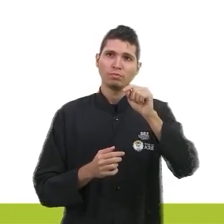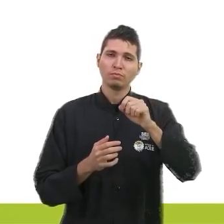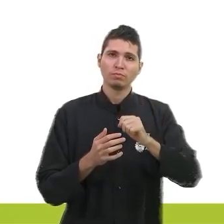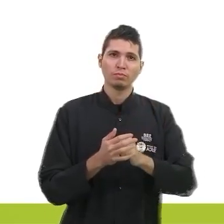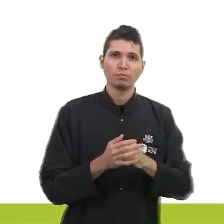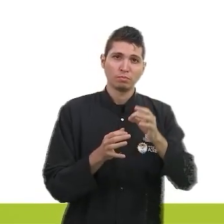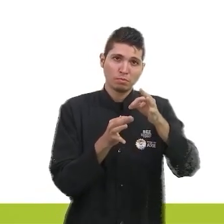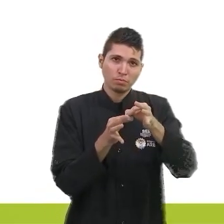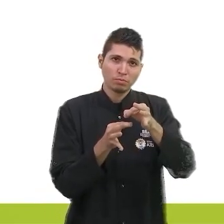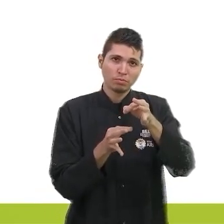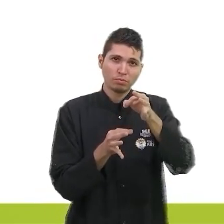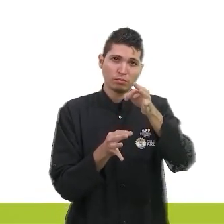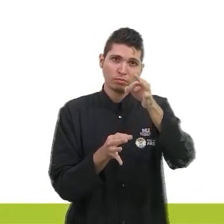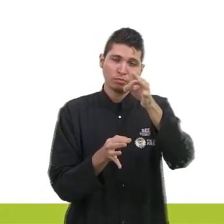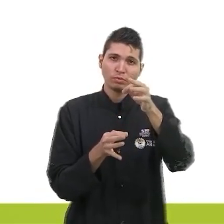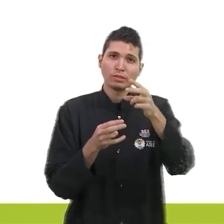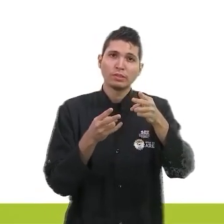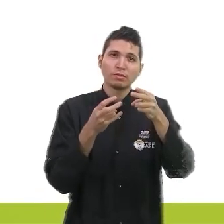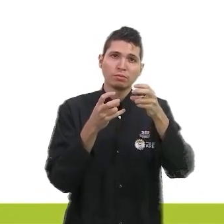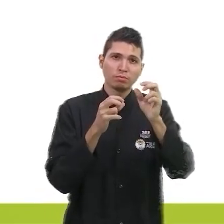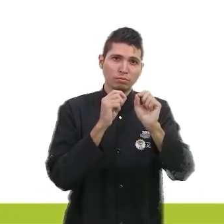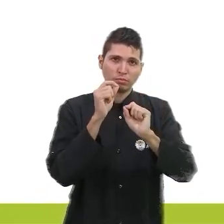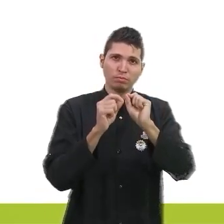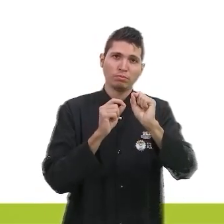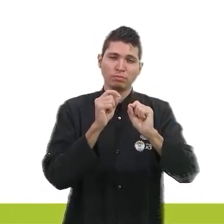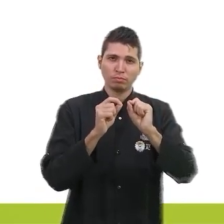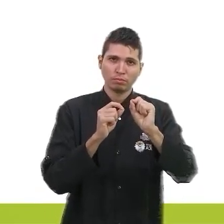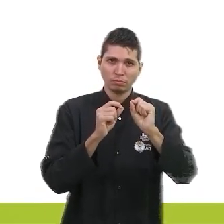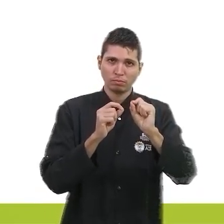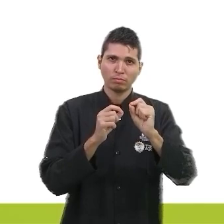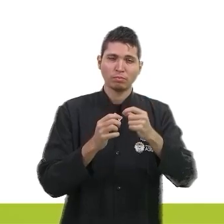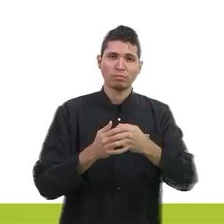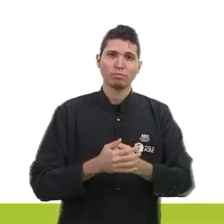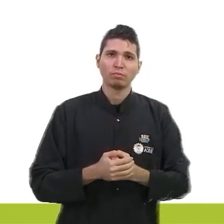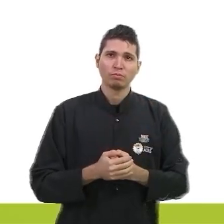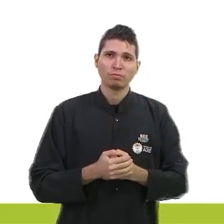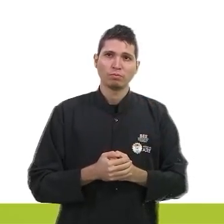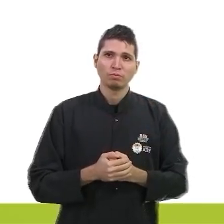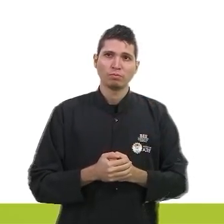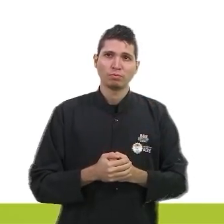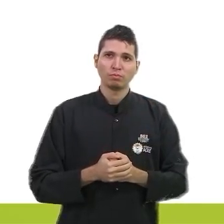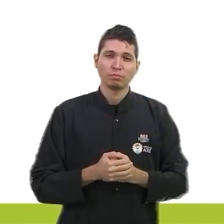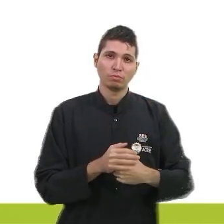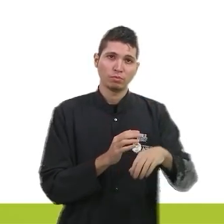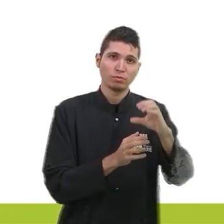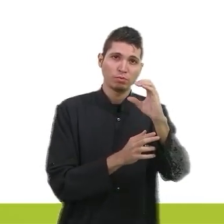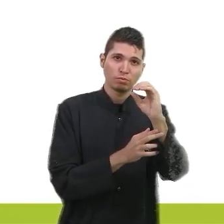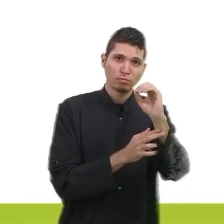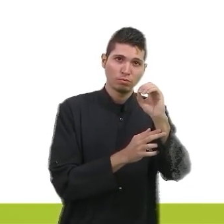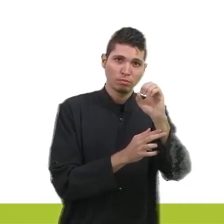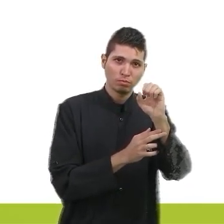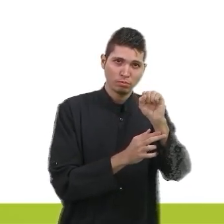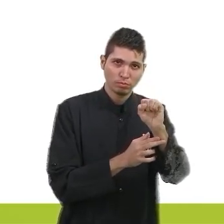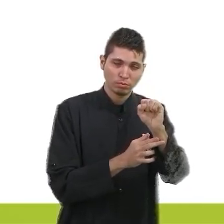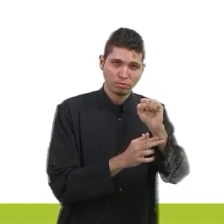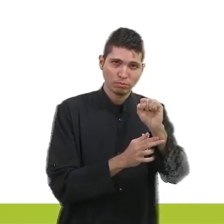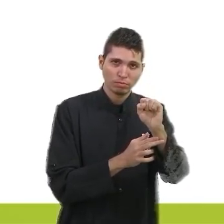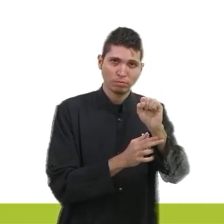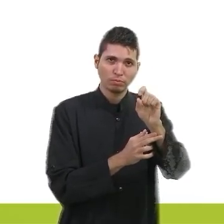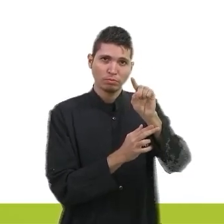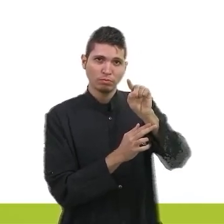nós somos capazes de observar que esse segmento aqui é o cosseno do arco.